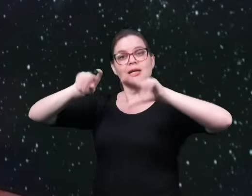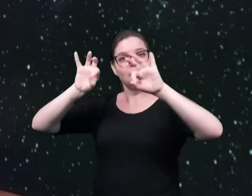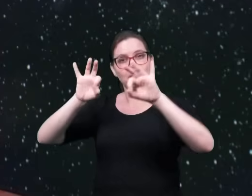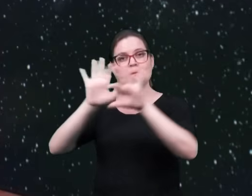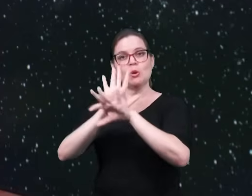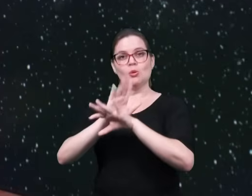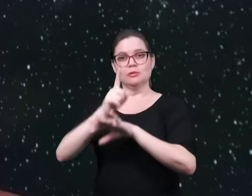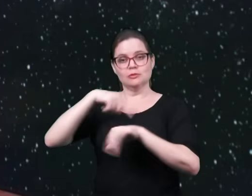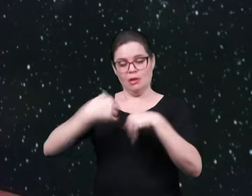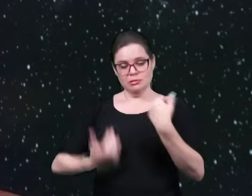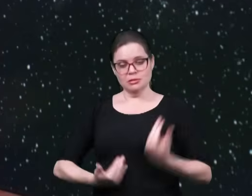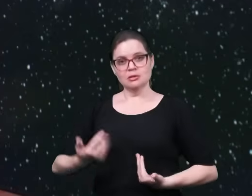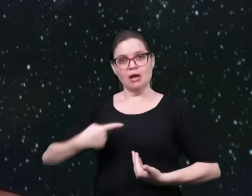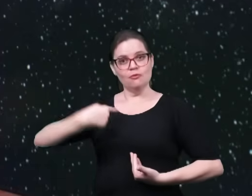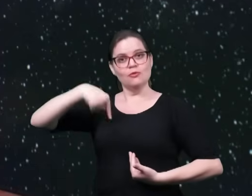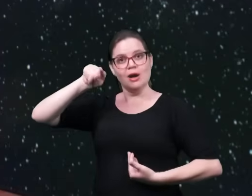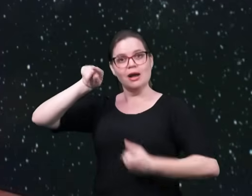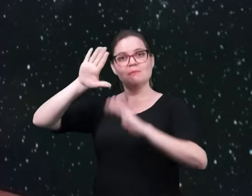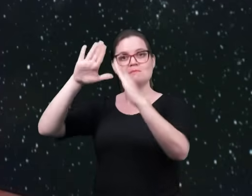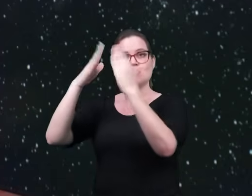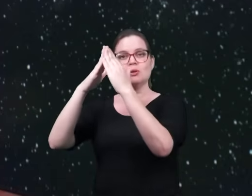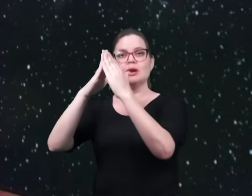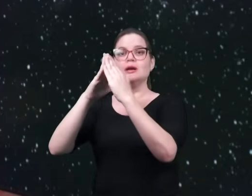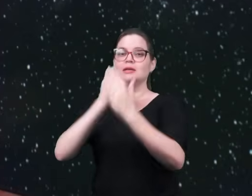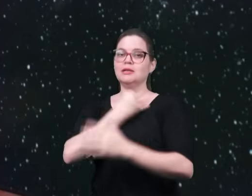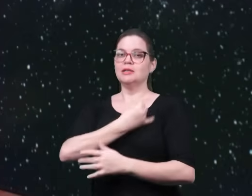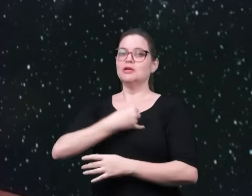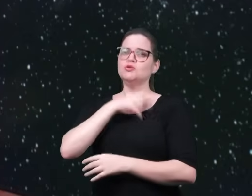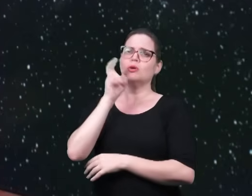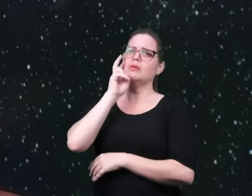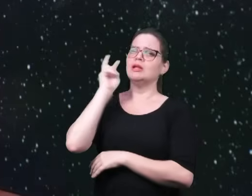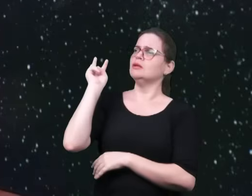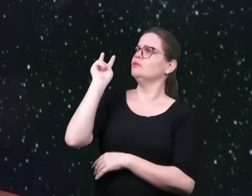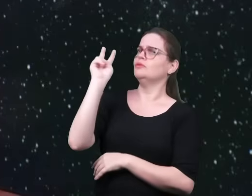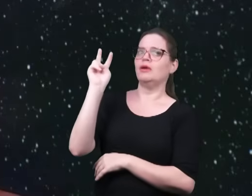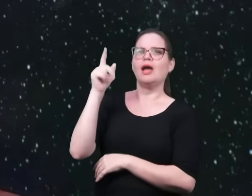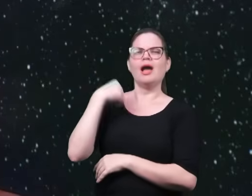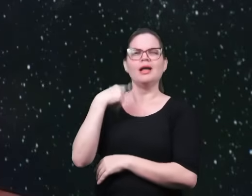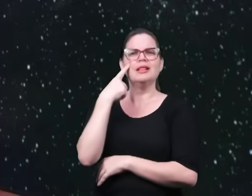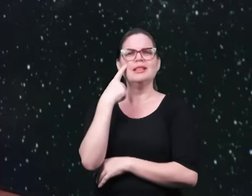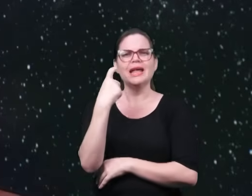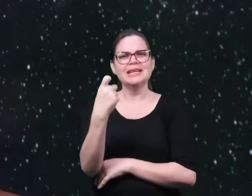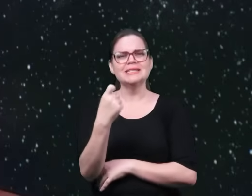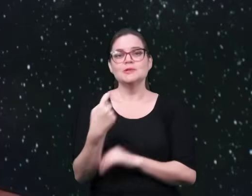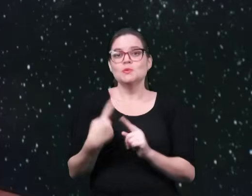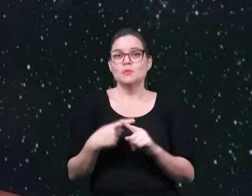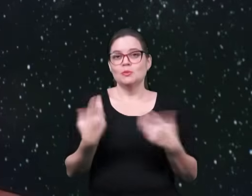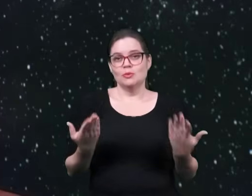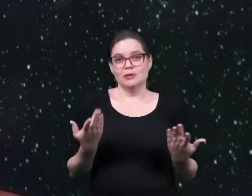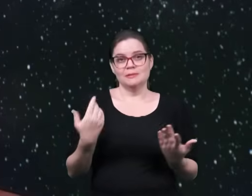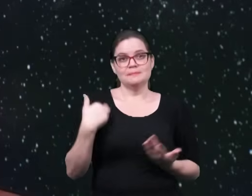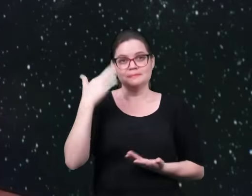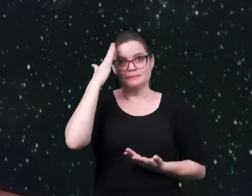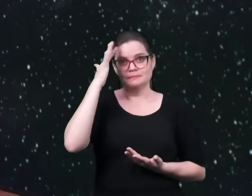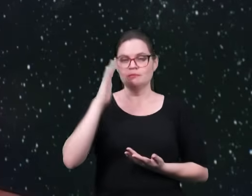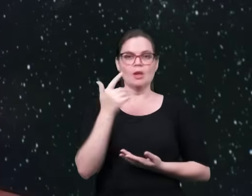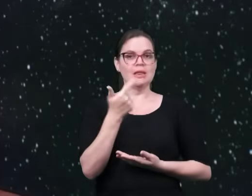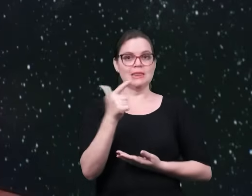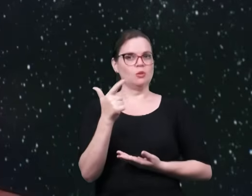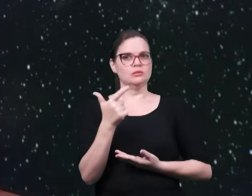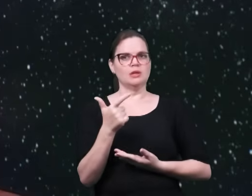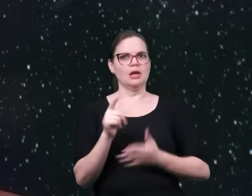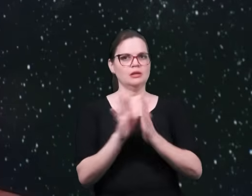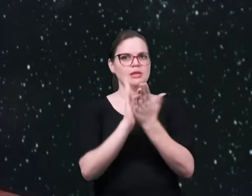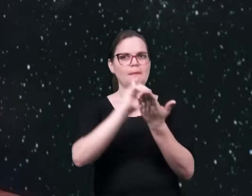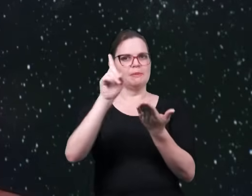quando ele tem essa visão, essa descrição é muito interessante, porque talvez, isso não está na Bíblia, eu fico